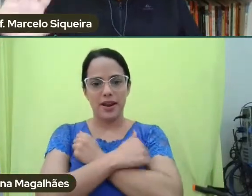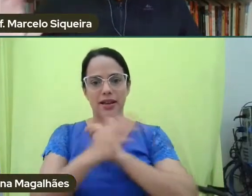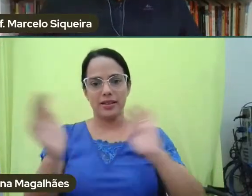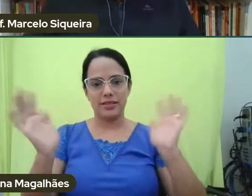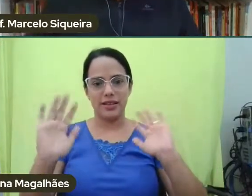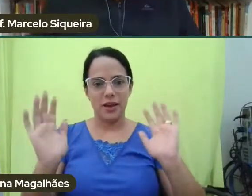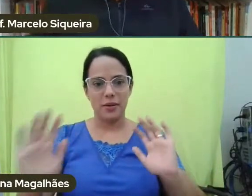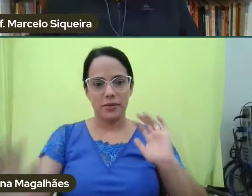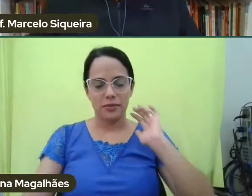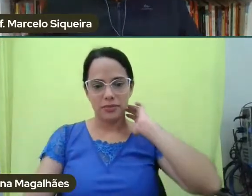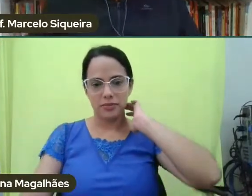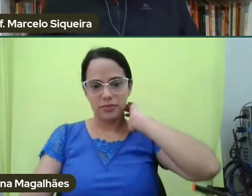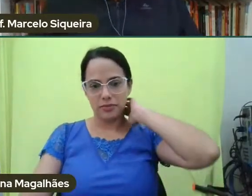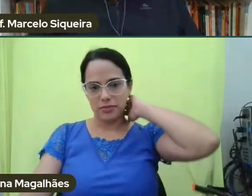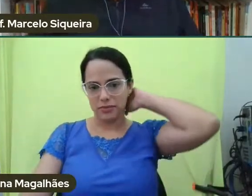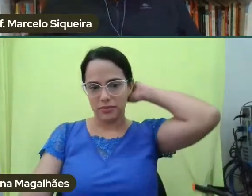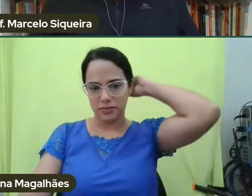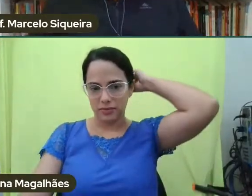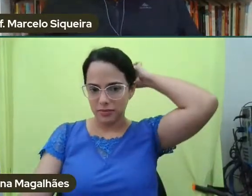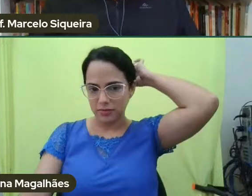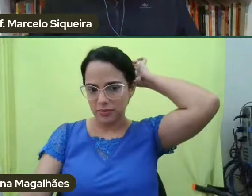logo. Viu? Obrigado.